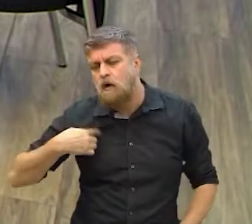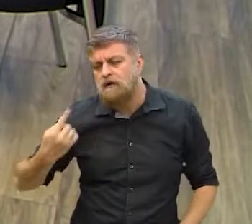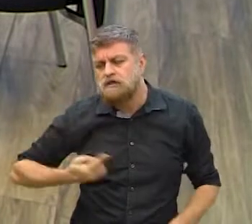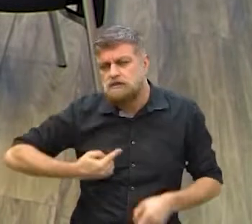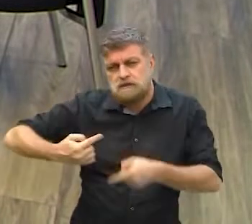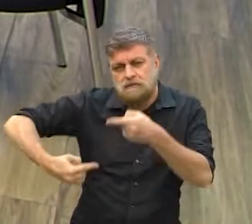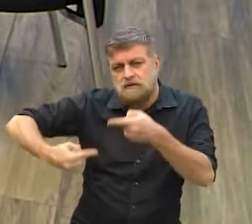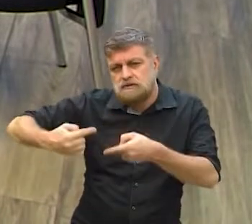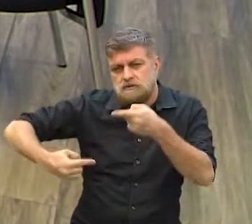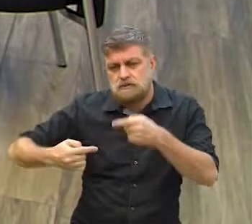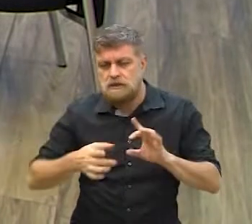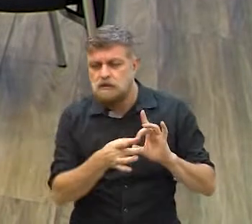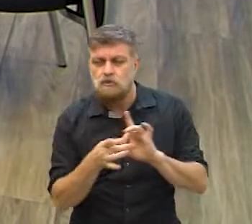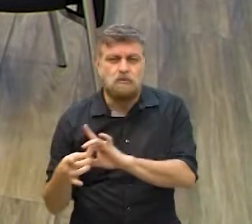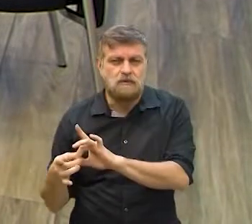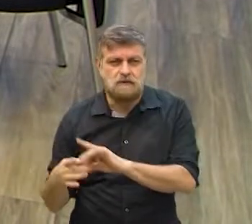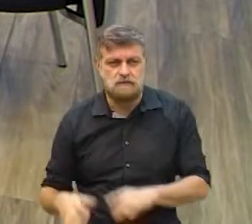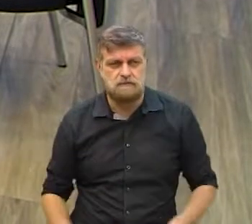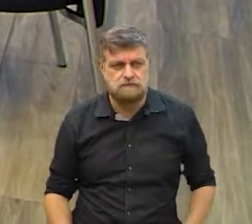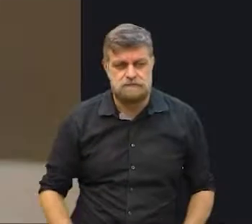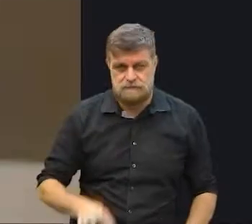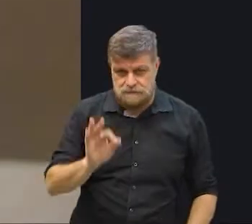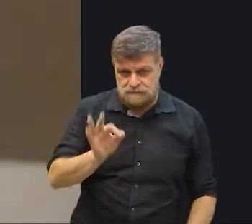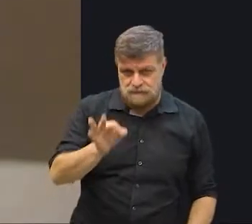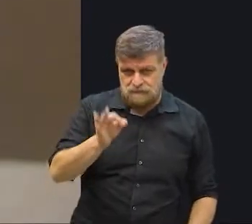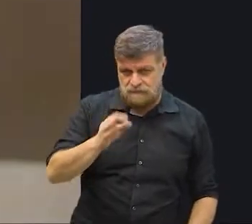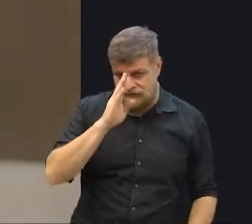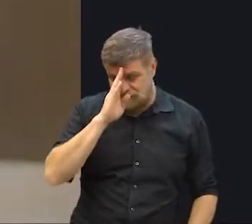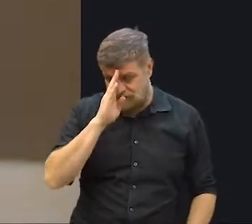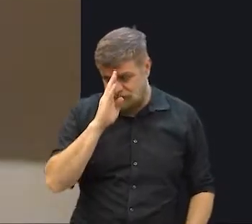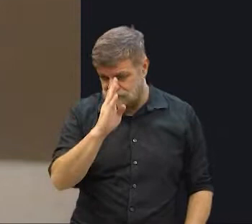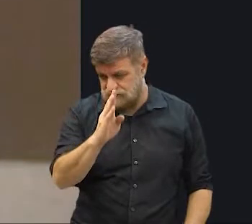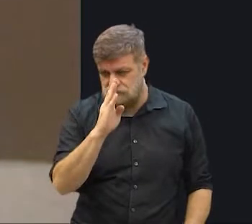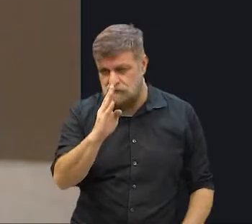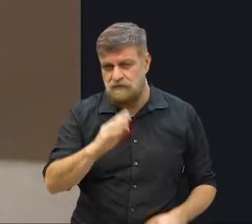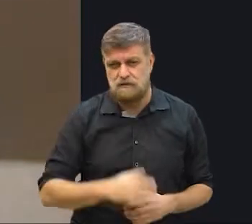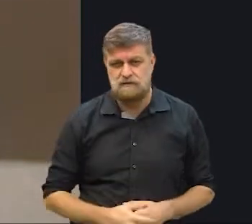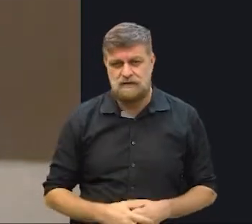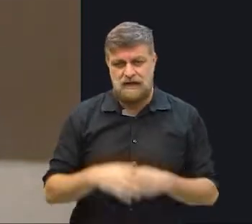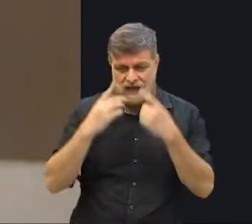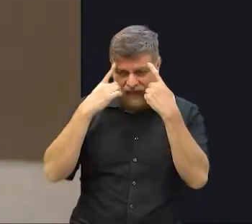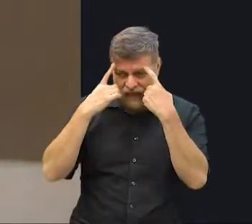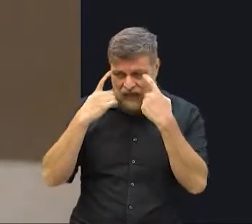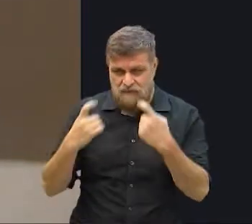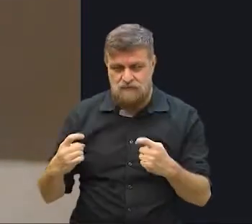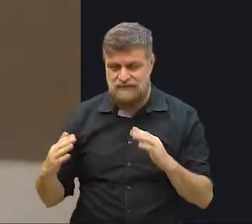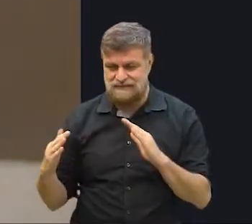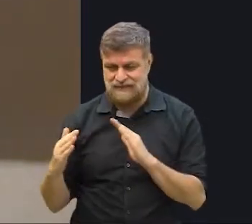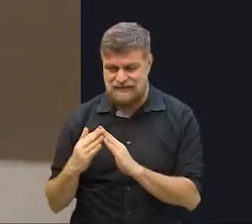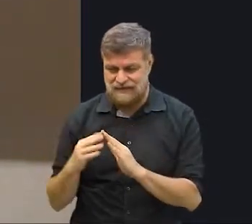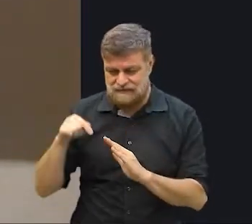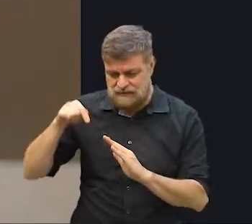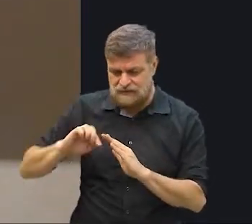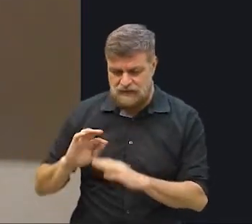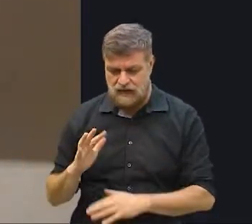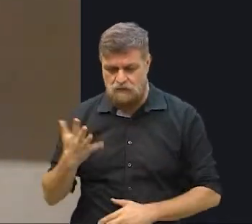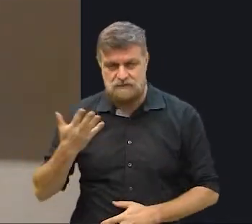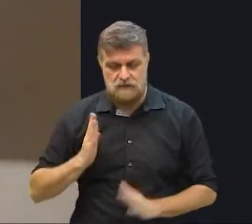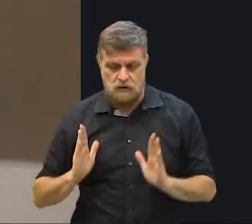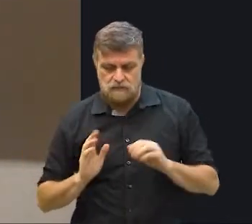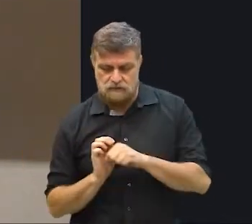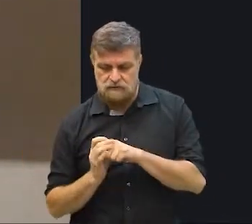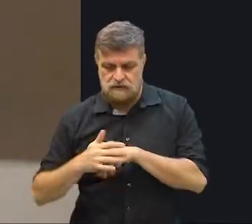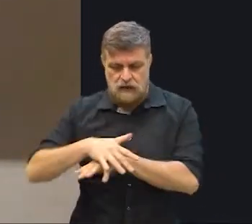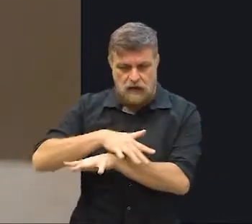que a gente pode discutir nesse contexto? Exatamente, principalmente isso. Porque a violência doméstica,